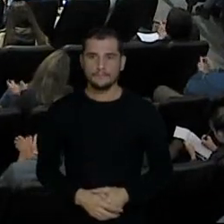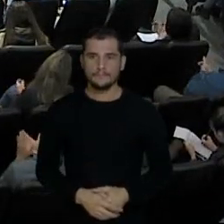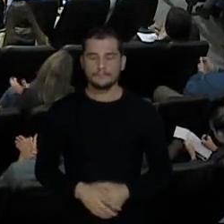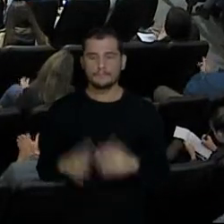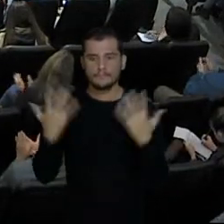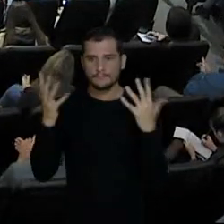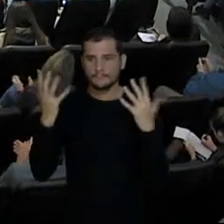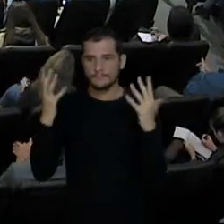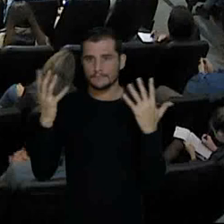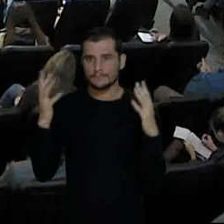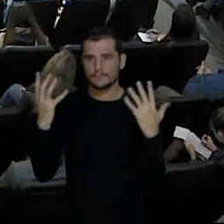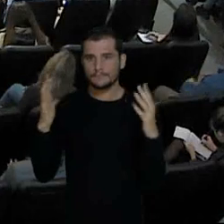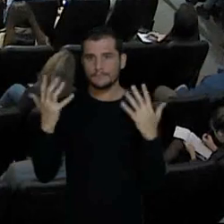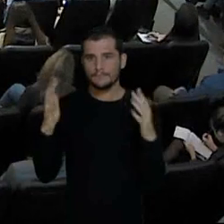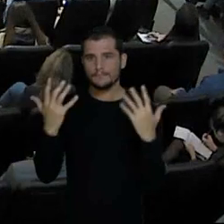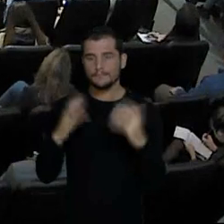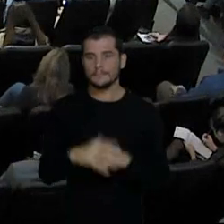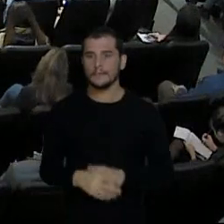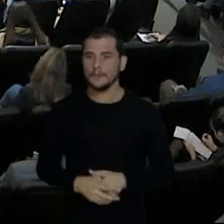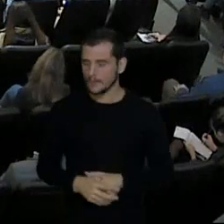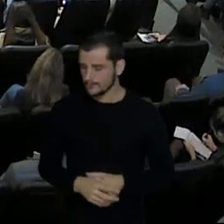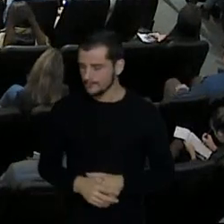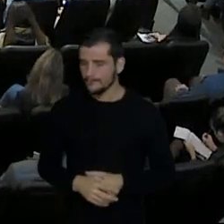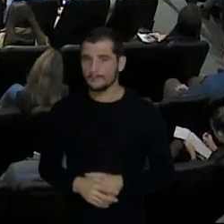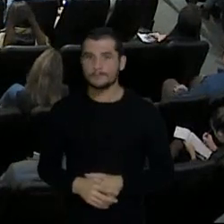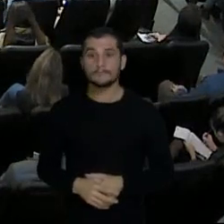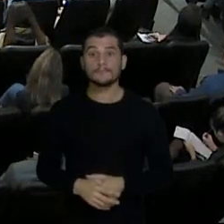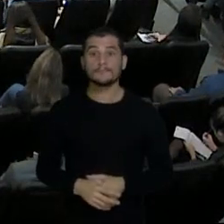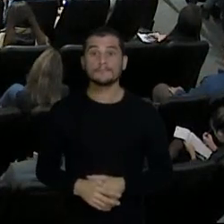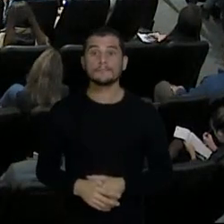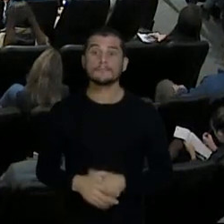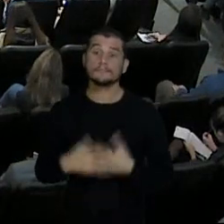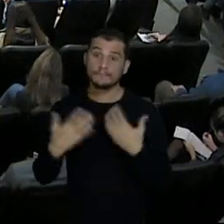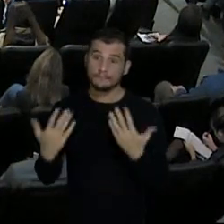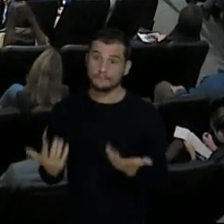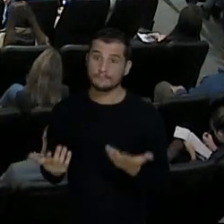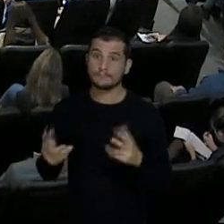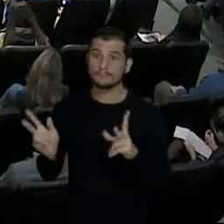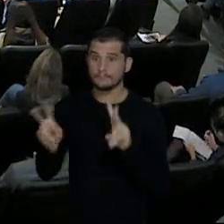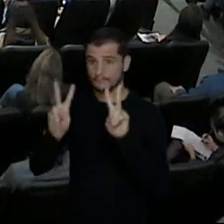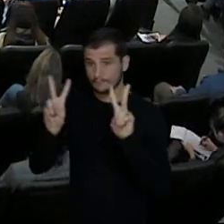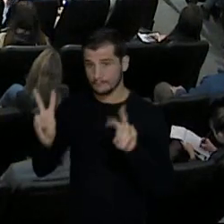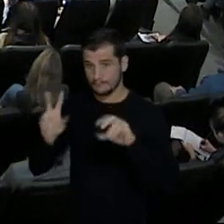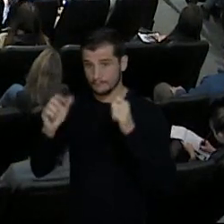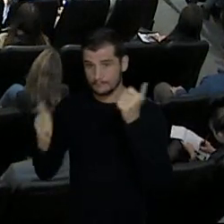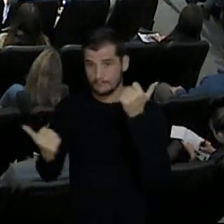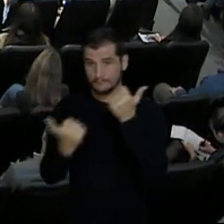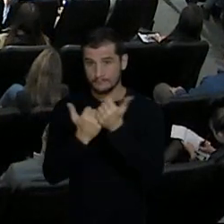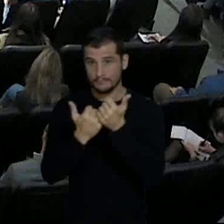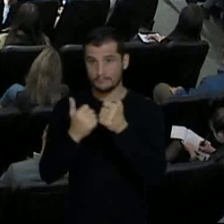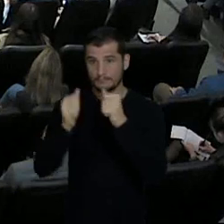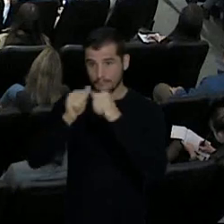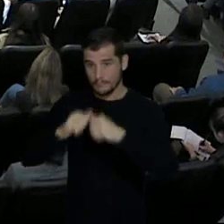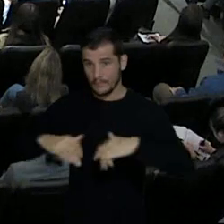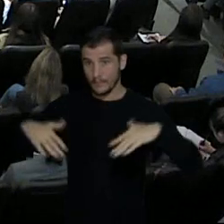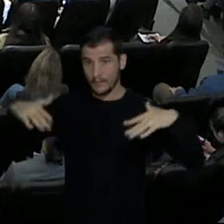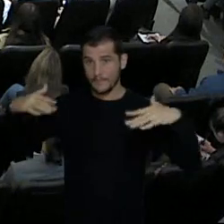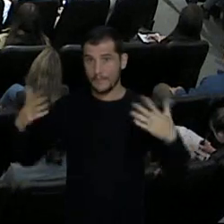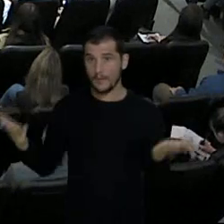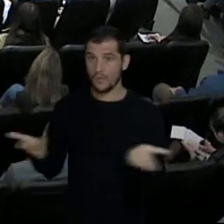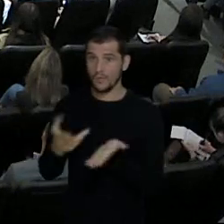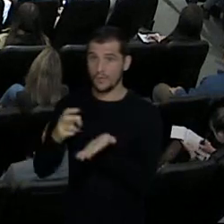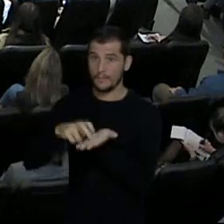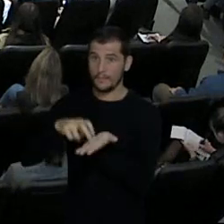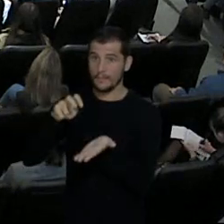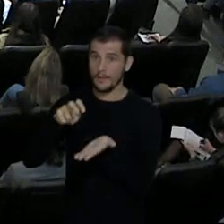Obrigada bom se for em relação ao apoio da do Parlamento hoje de manhã o deputado Camilo